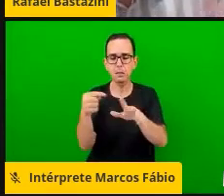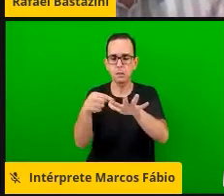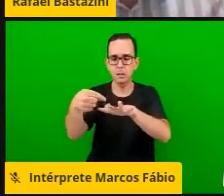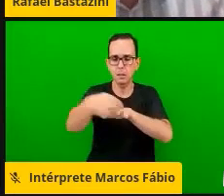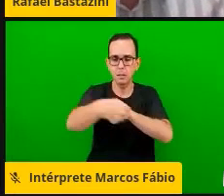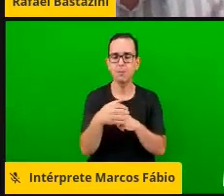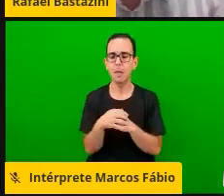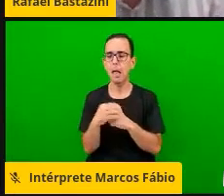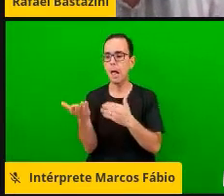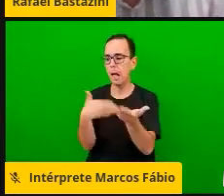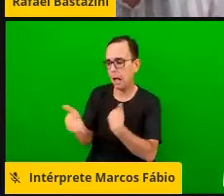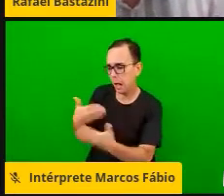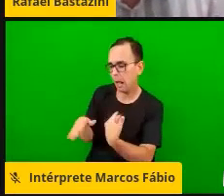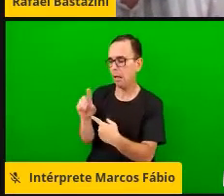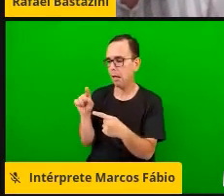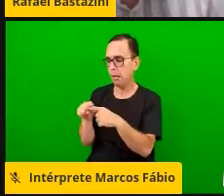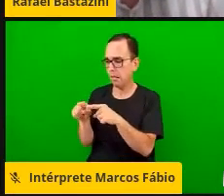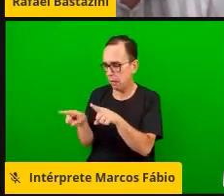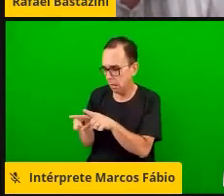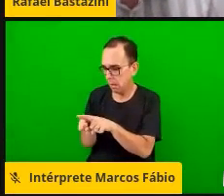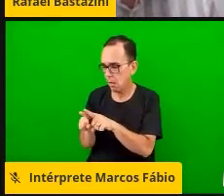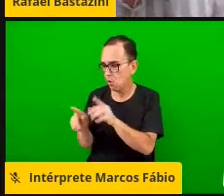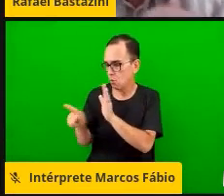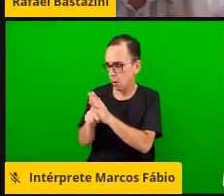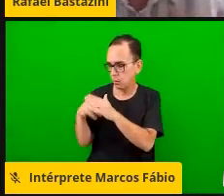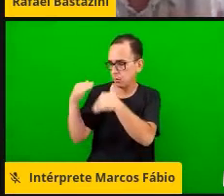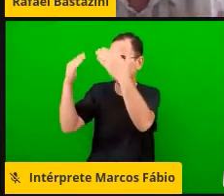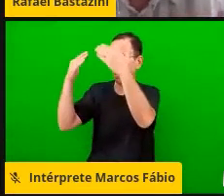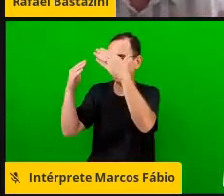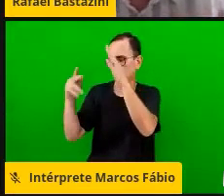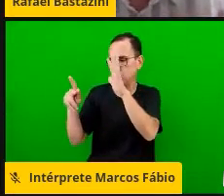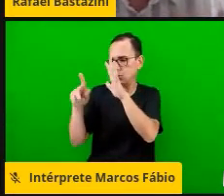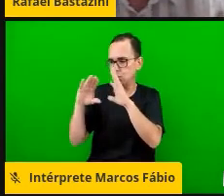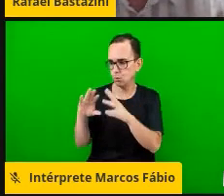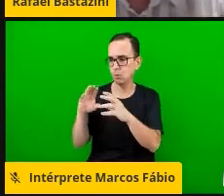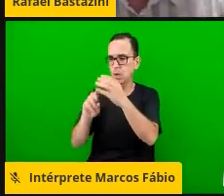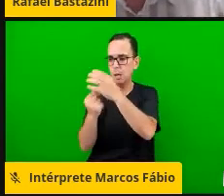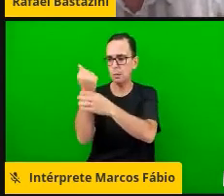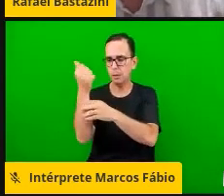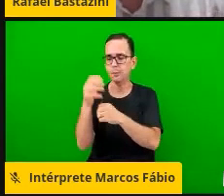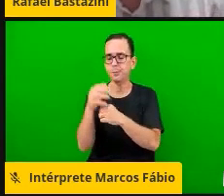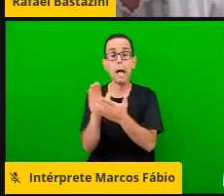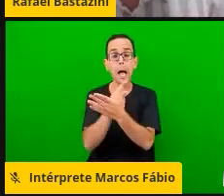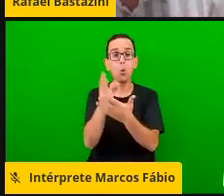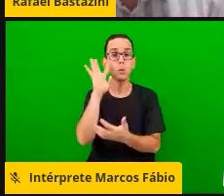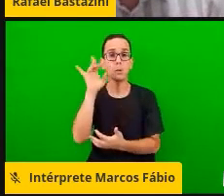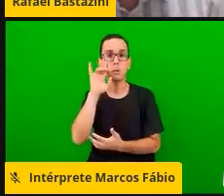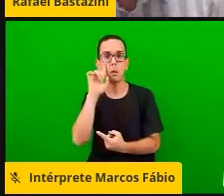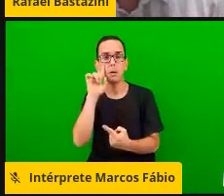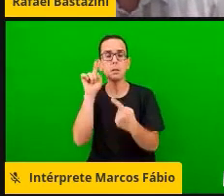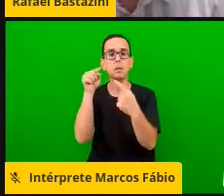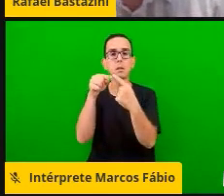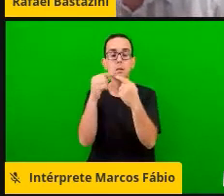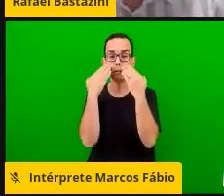fluxos e o próprio desenvolvimento do capital. Alguns autores preveem, então, que nós estamos diante da maior